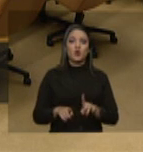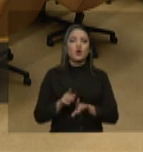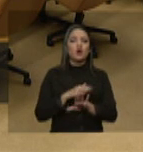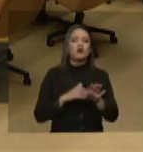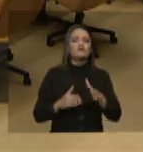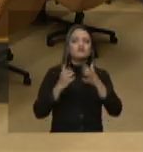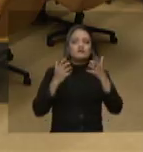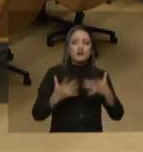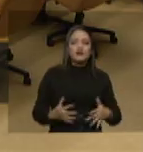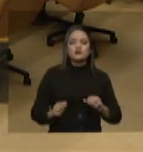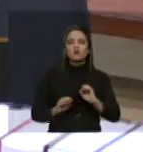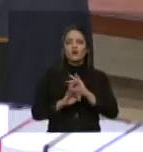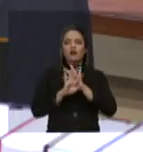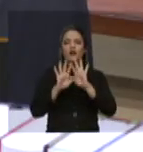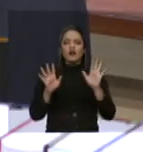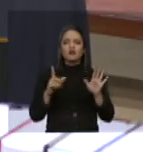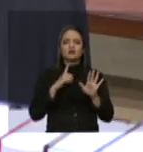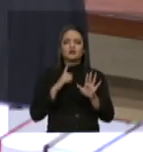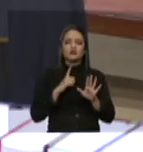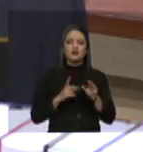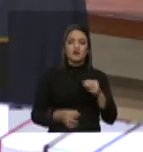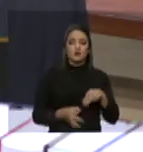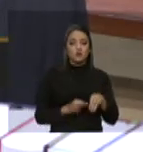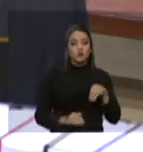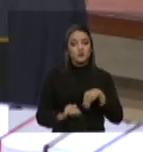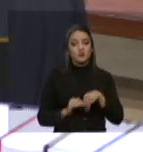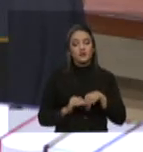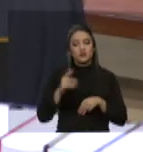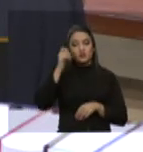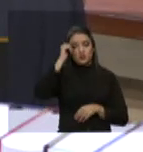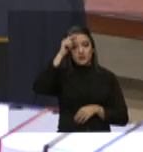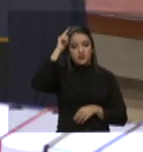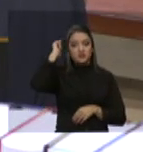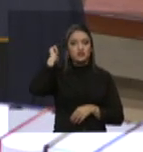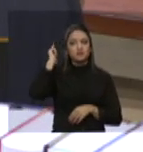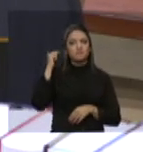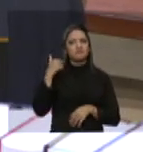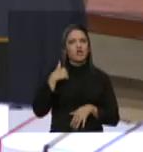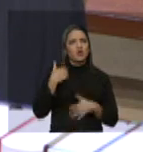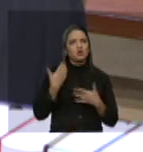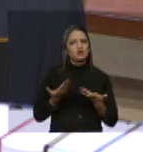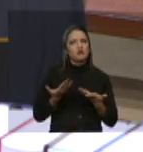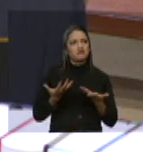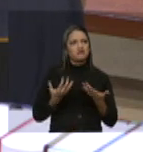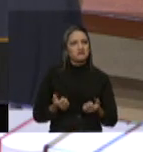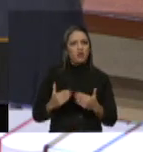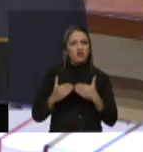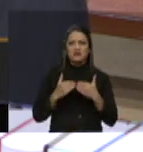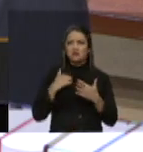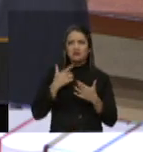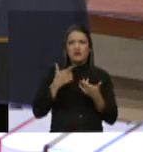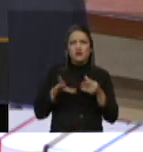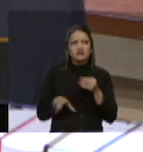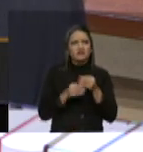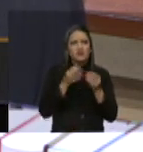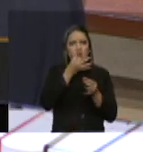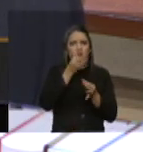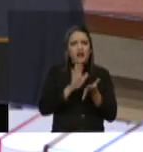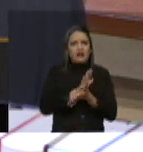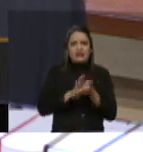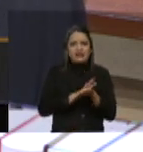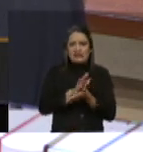Claras e profundas do Ministro Alexandre Morais me convenceram de que eu não tenho mais nada acrescentar